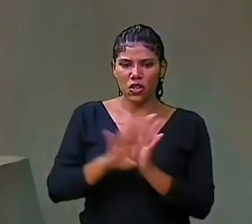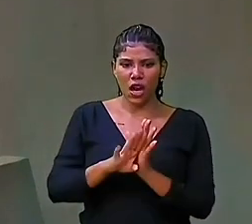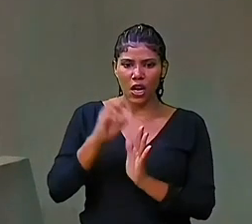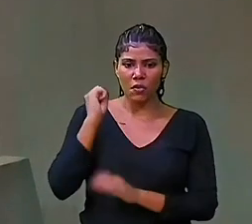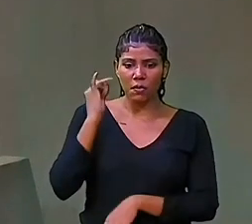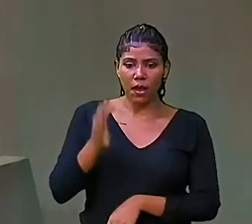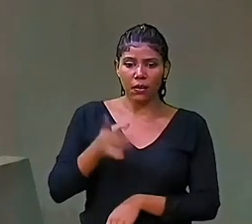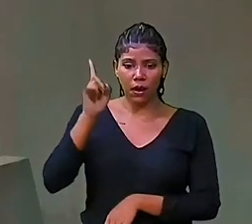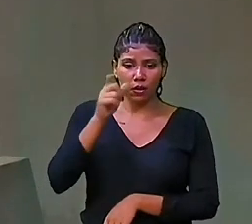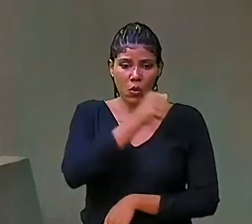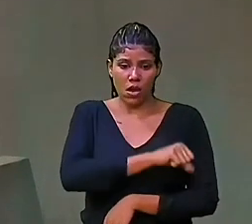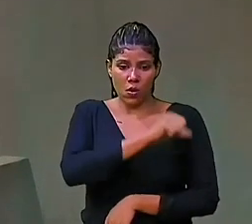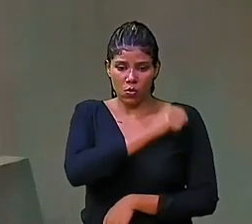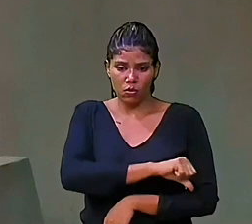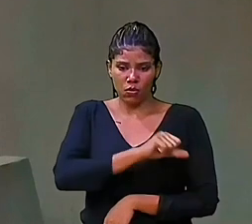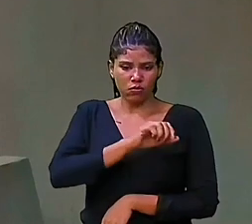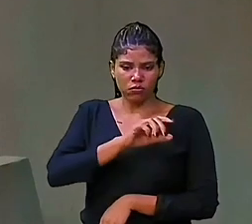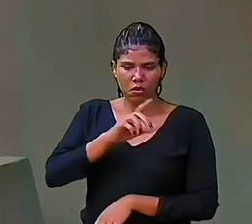no Rio de Janeiro.